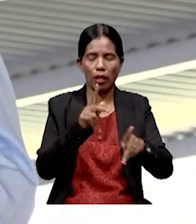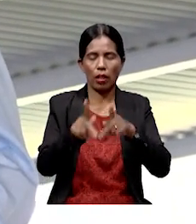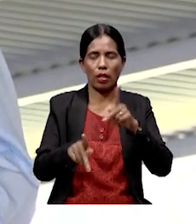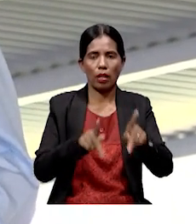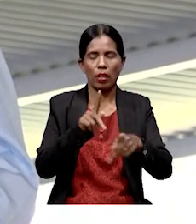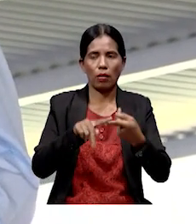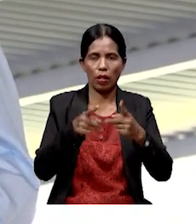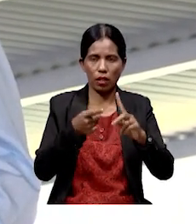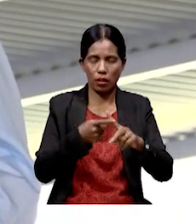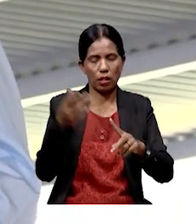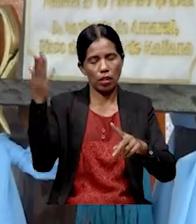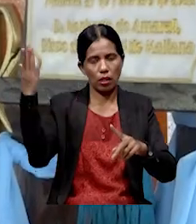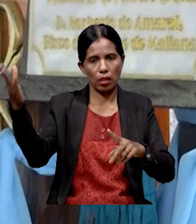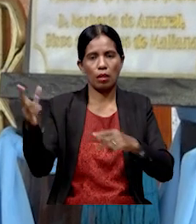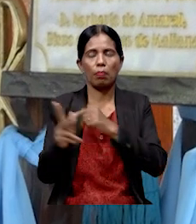a Fátima.